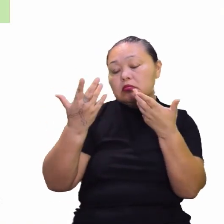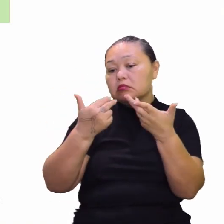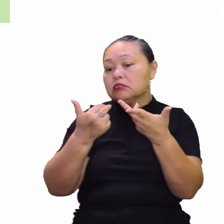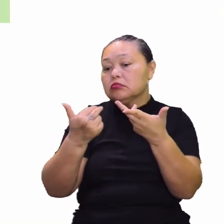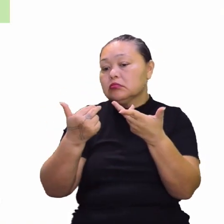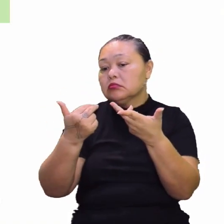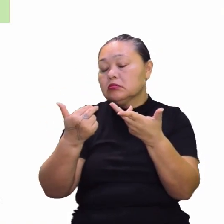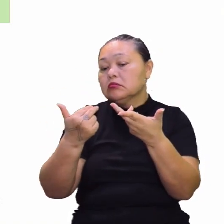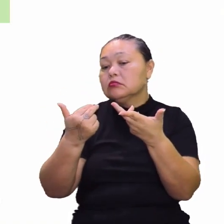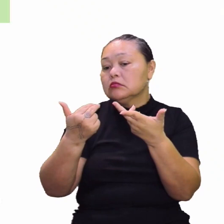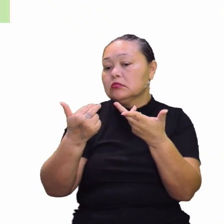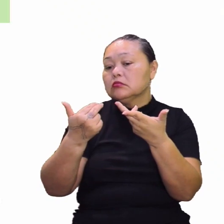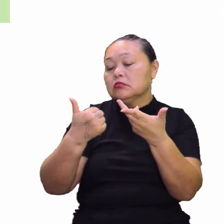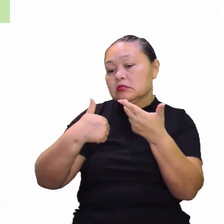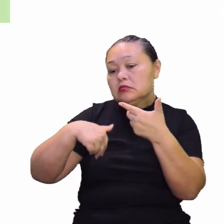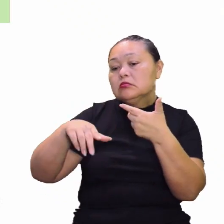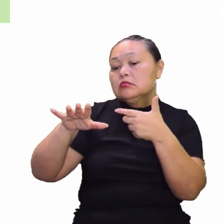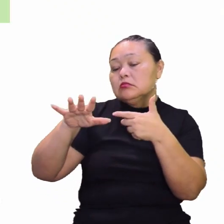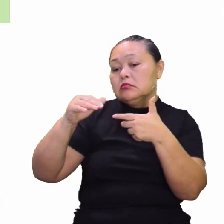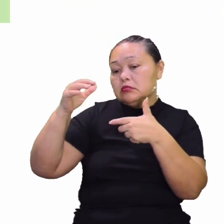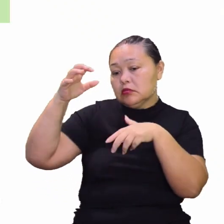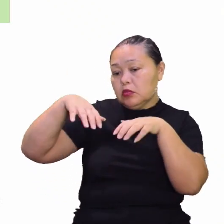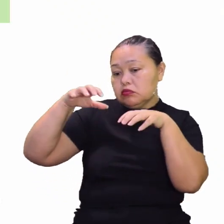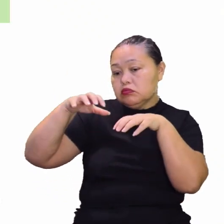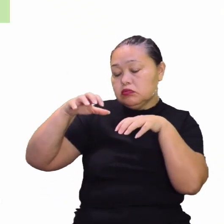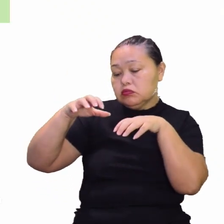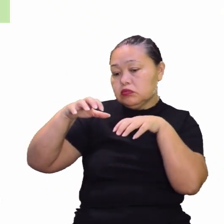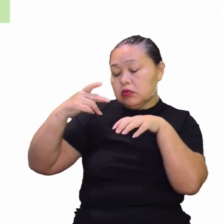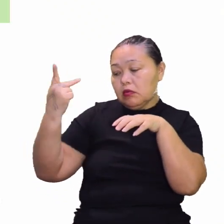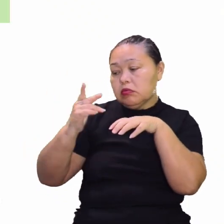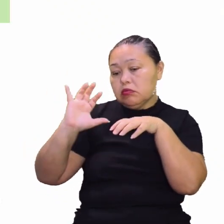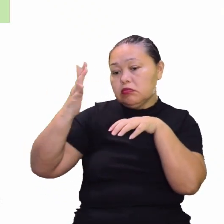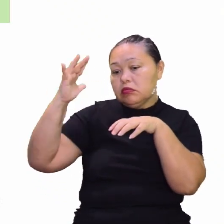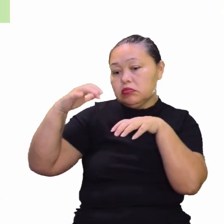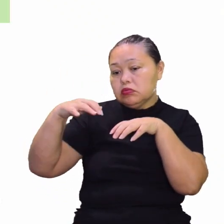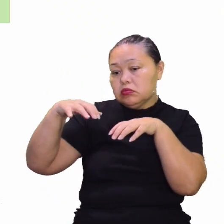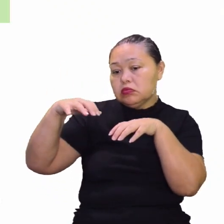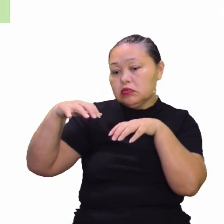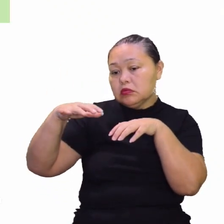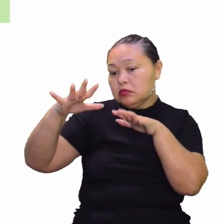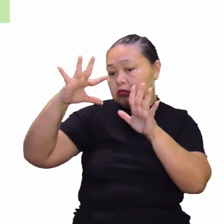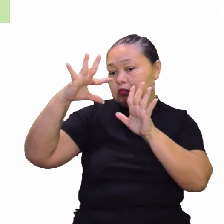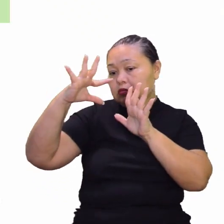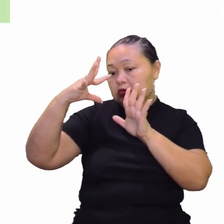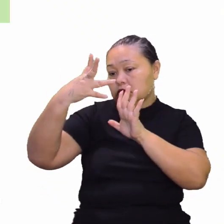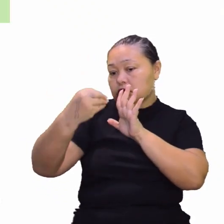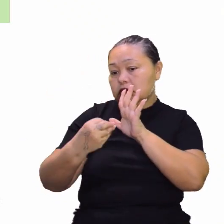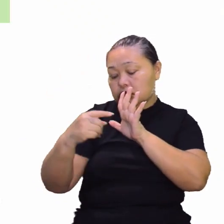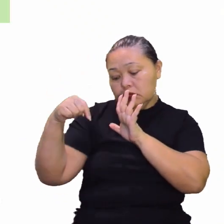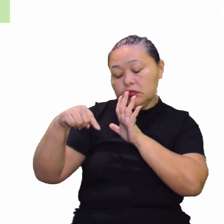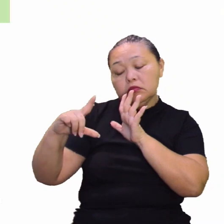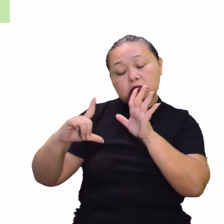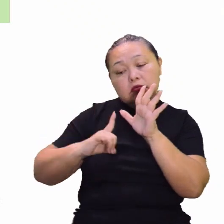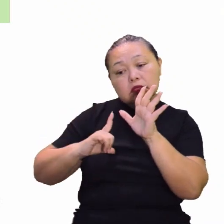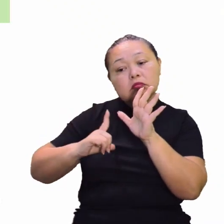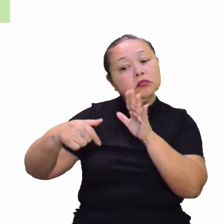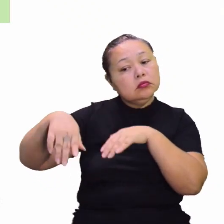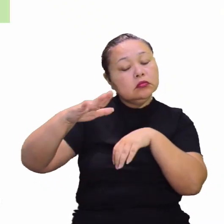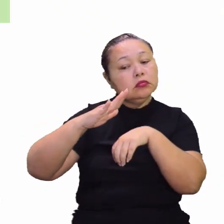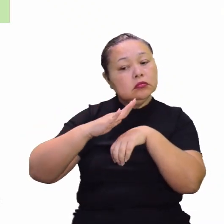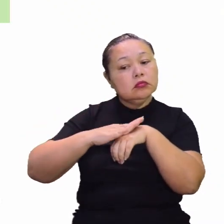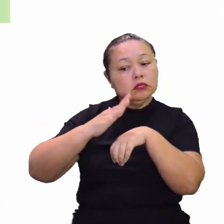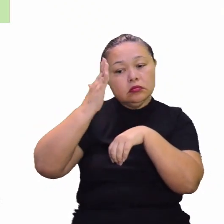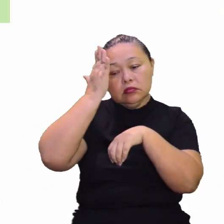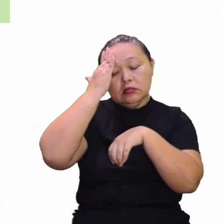é isso? Pluvial, que é o regime das chuvas daqui da Amazônia. Muito Obviamente bem. que nossos queridos